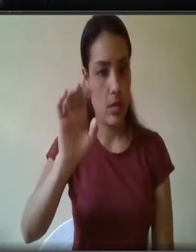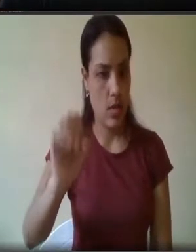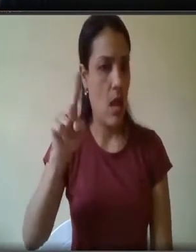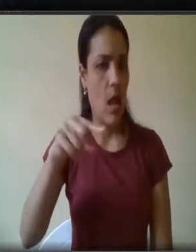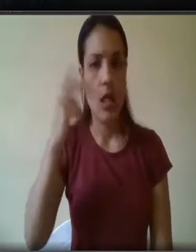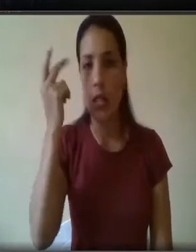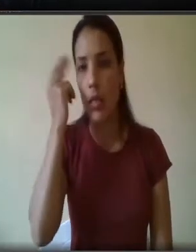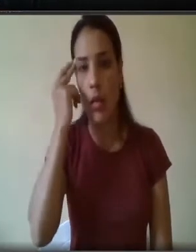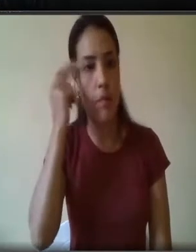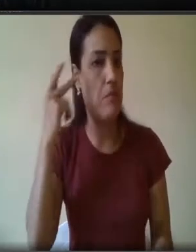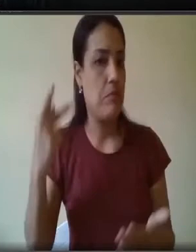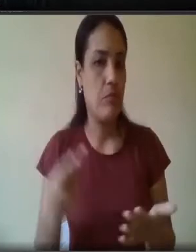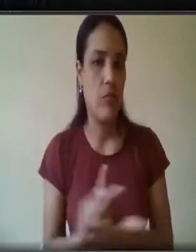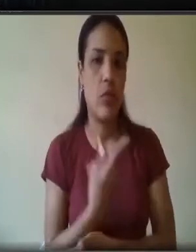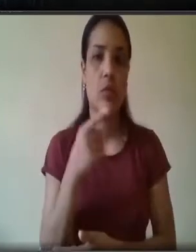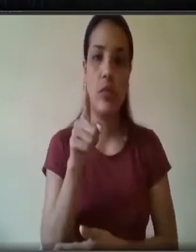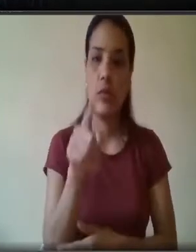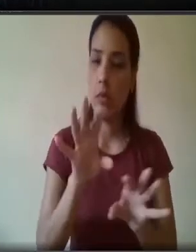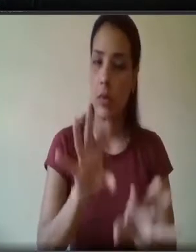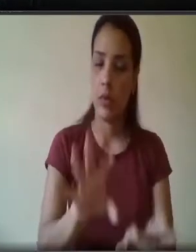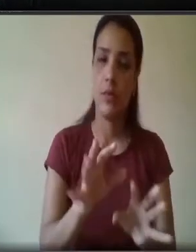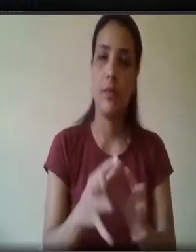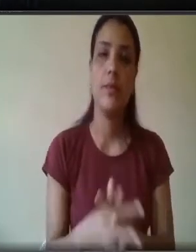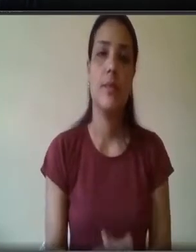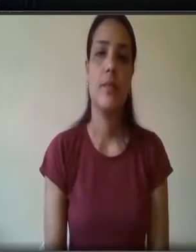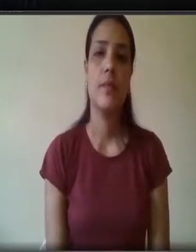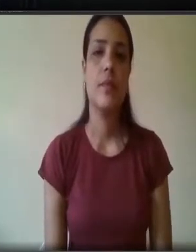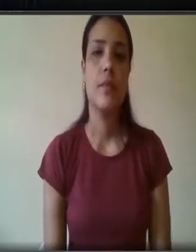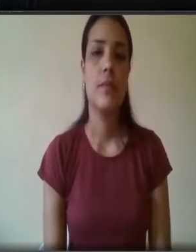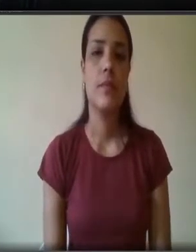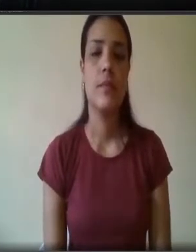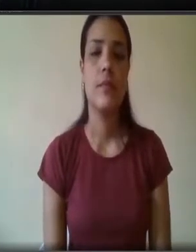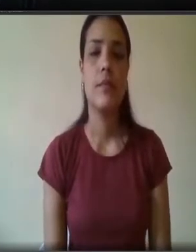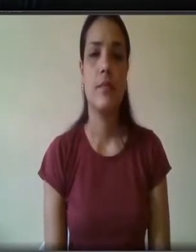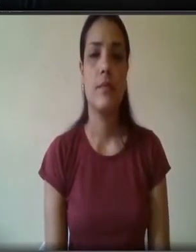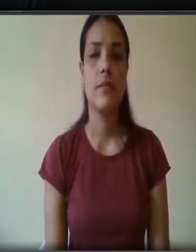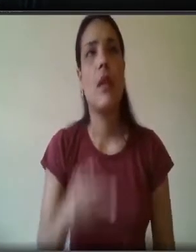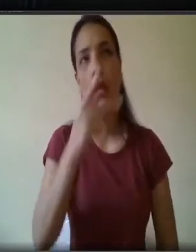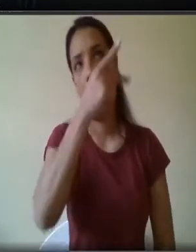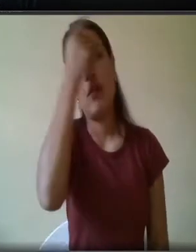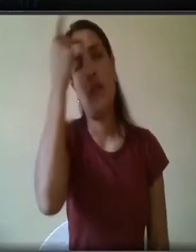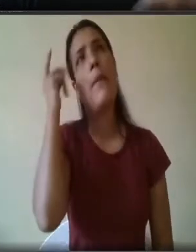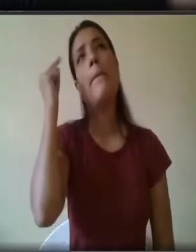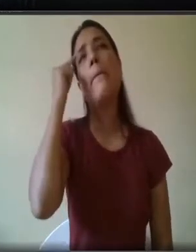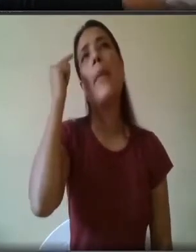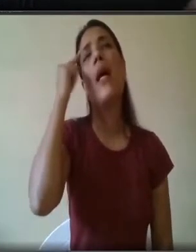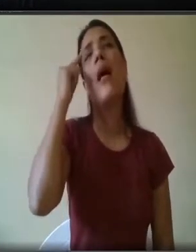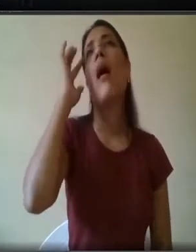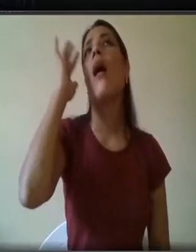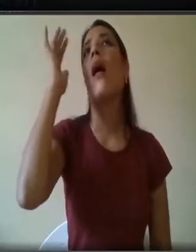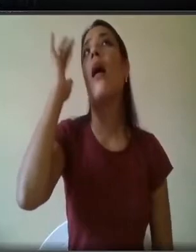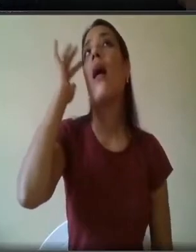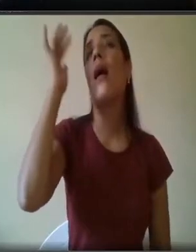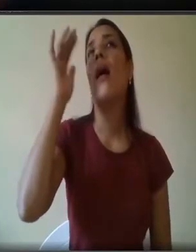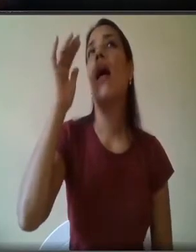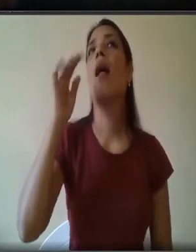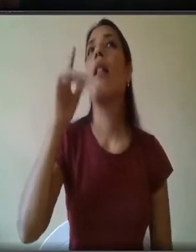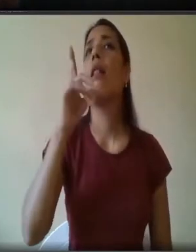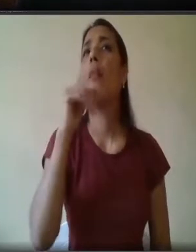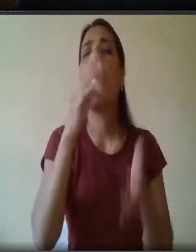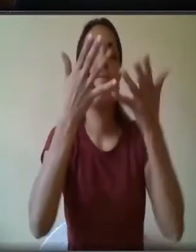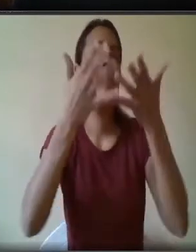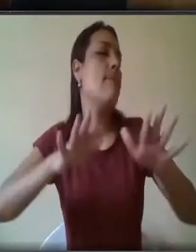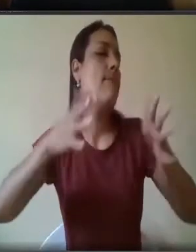as pessoas geralmente, quando falam de Nordeste, elas pensam sempre no litoral, né? Mas existe uma beleza geográfica